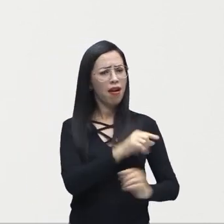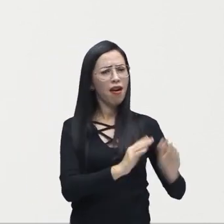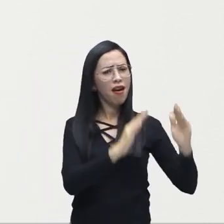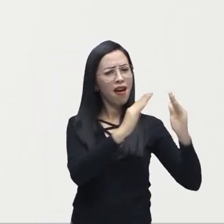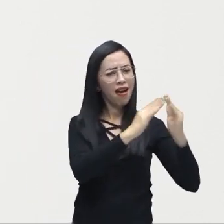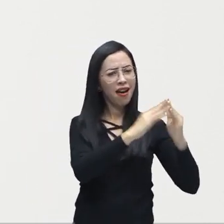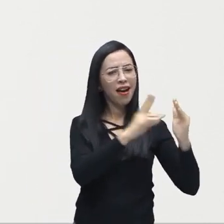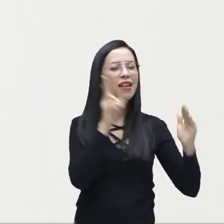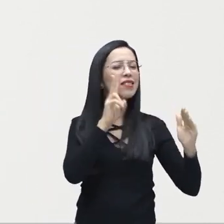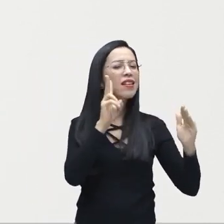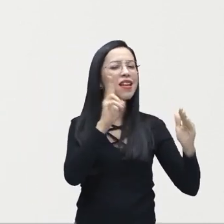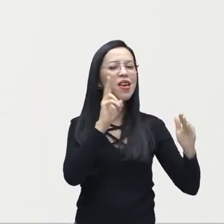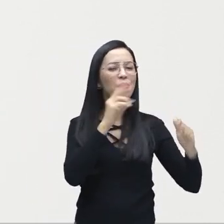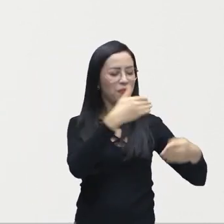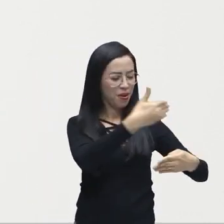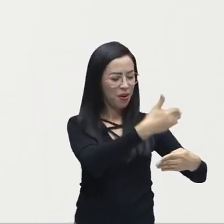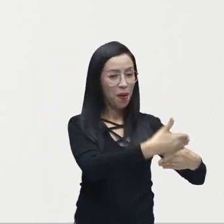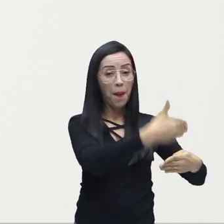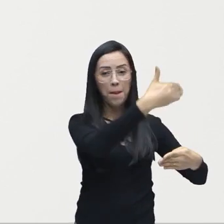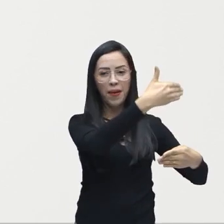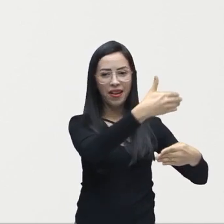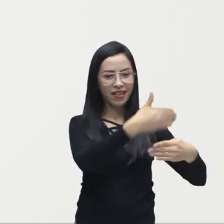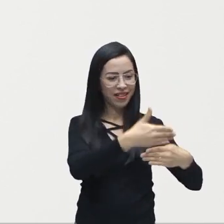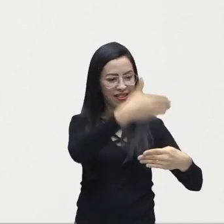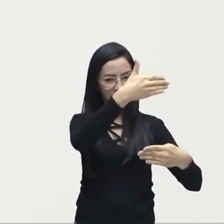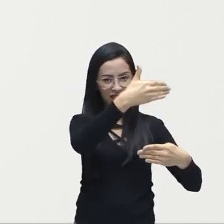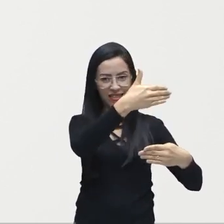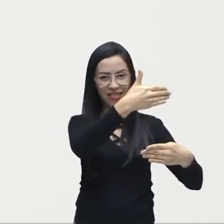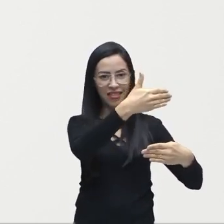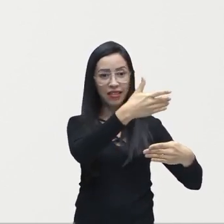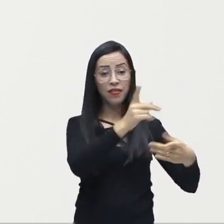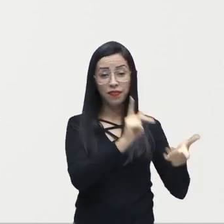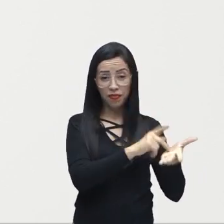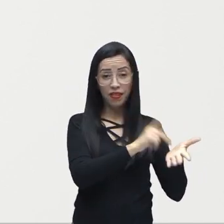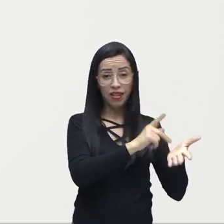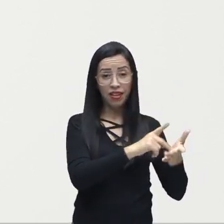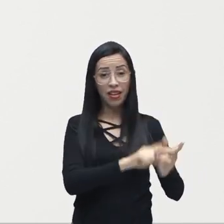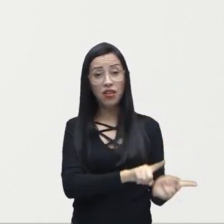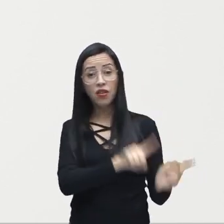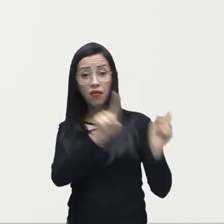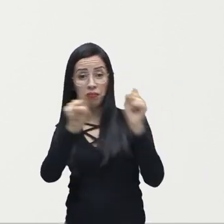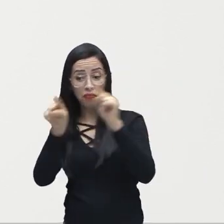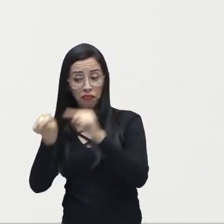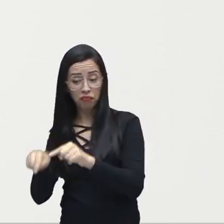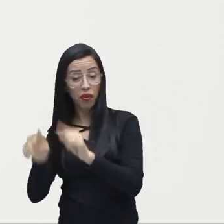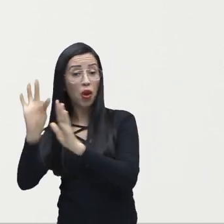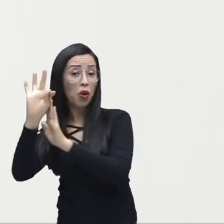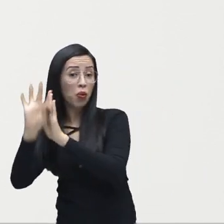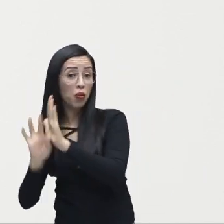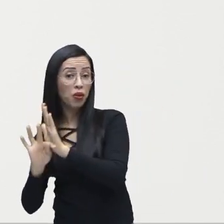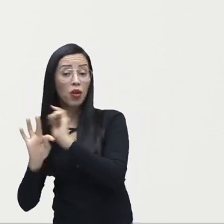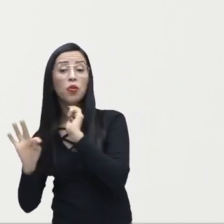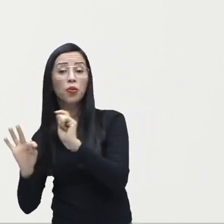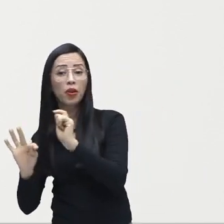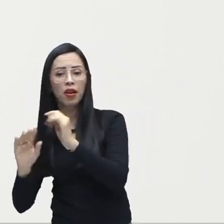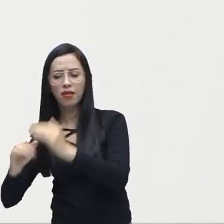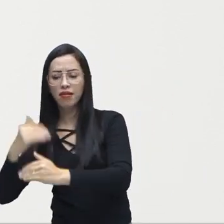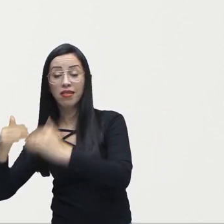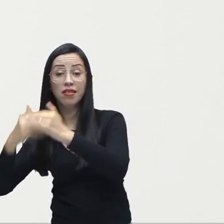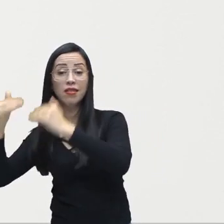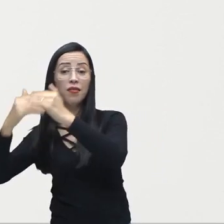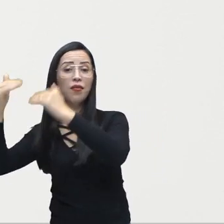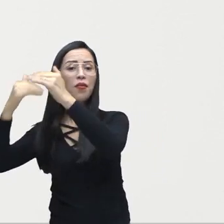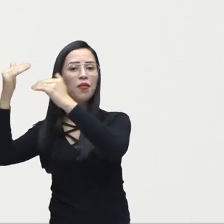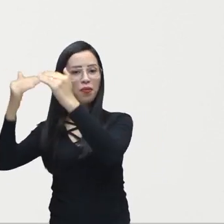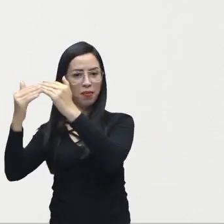na casa vai dar continuidade à estrutura. E no texto a mesma coisa, o desenvolvimento, e depois eu